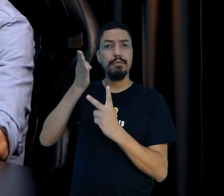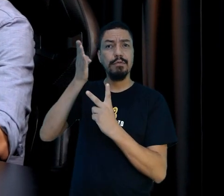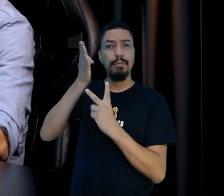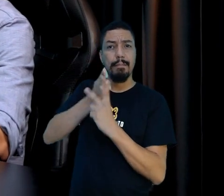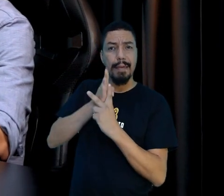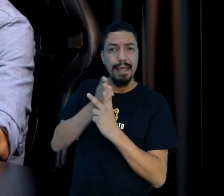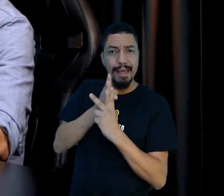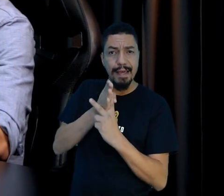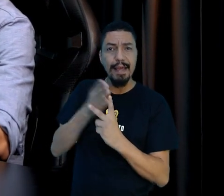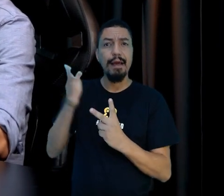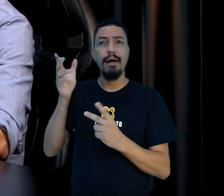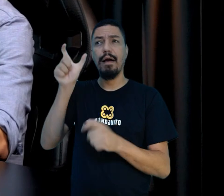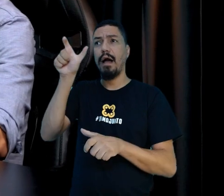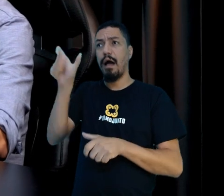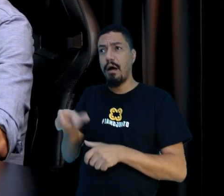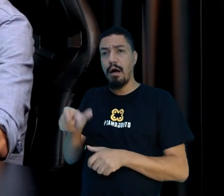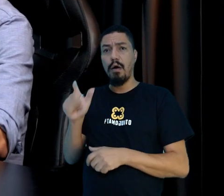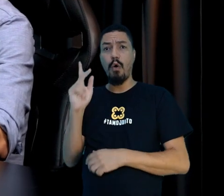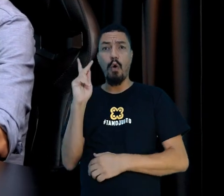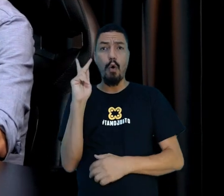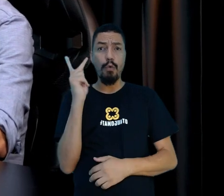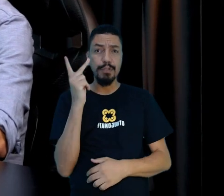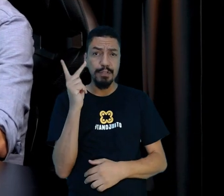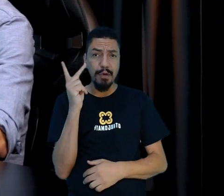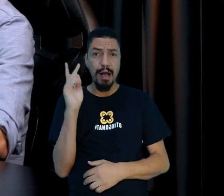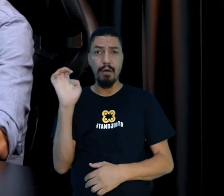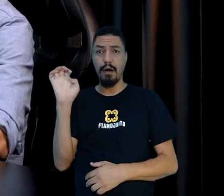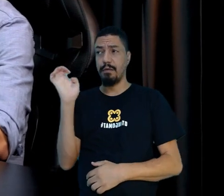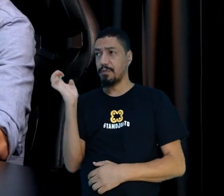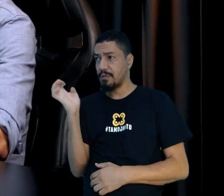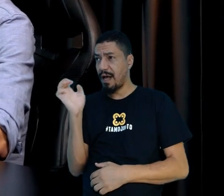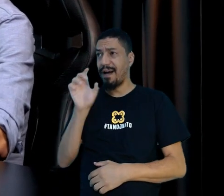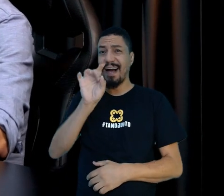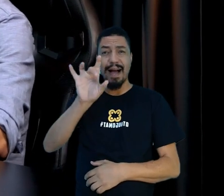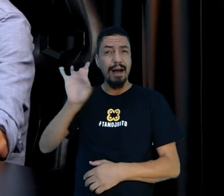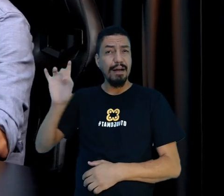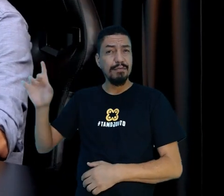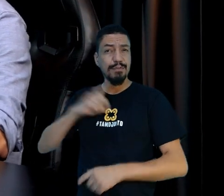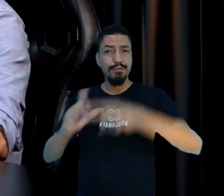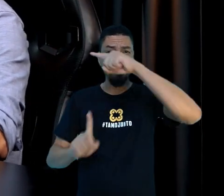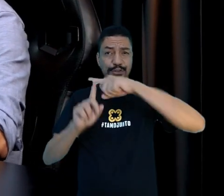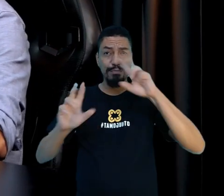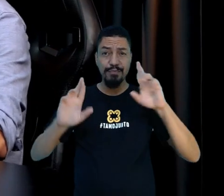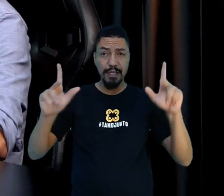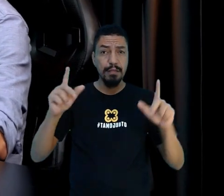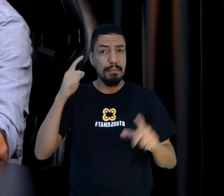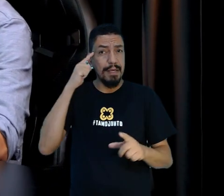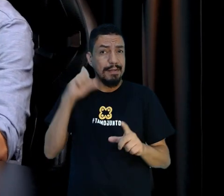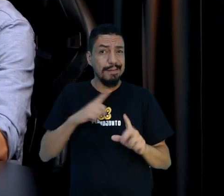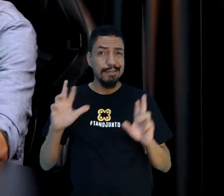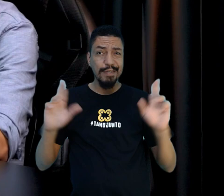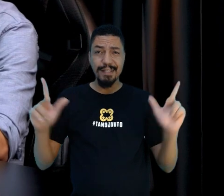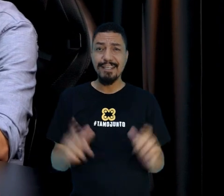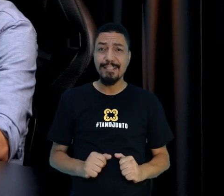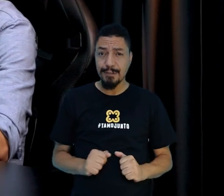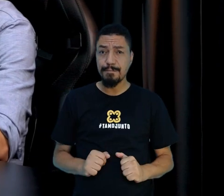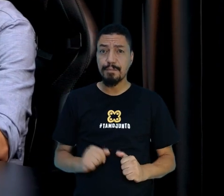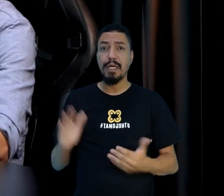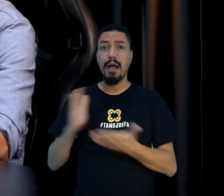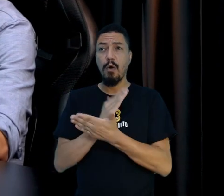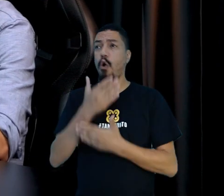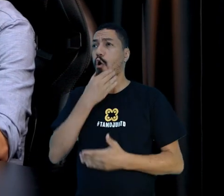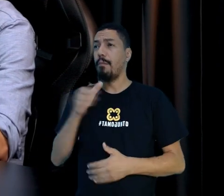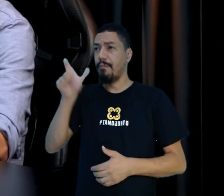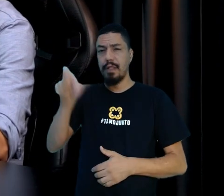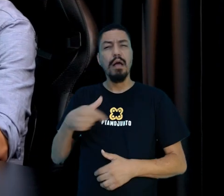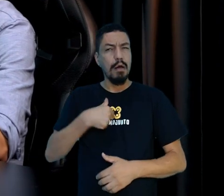tinham homens que se falavam homossexuais, não homens gays, né? Para eles tinha uma diferença importante disso, né? Homens que